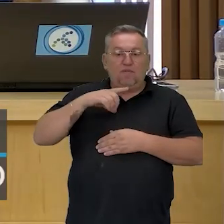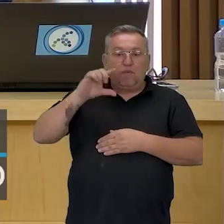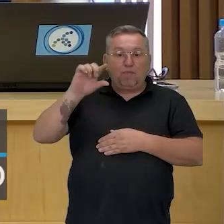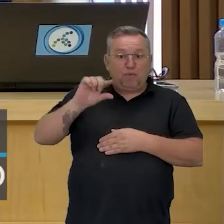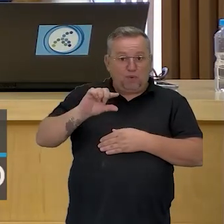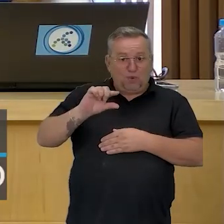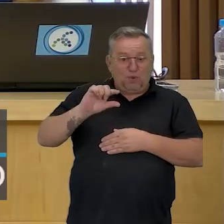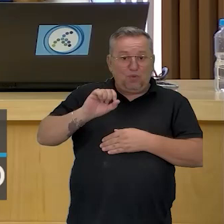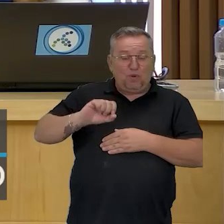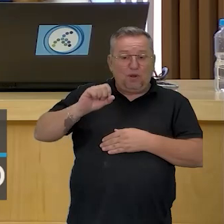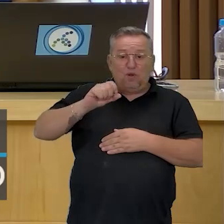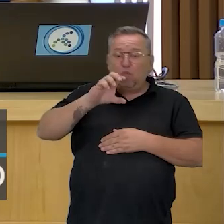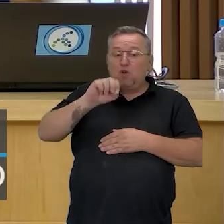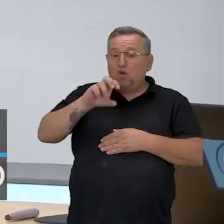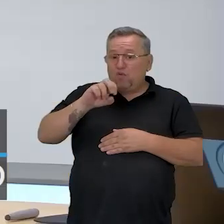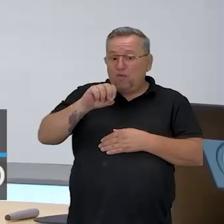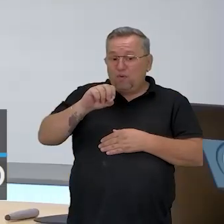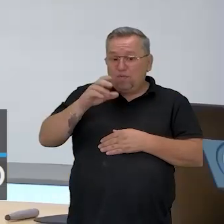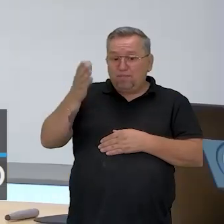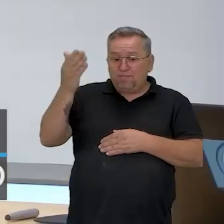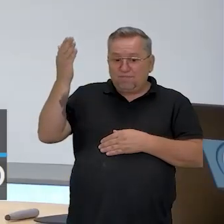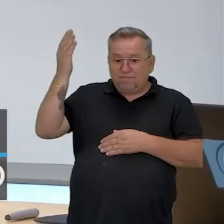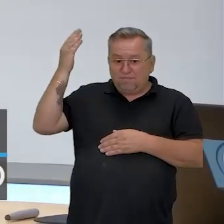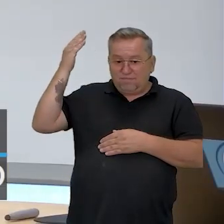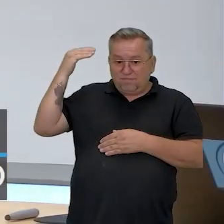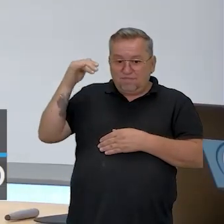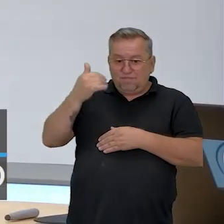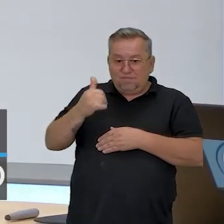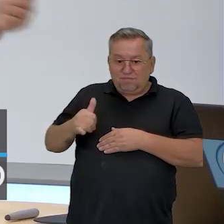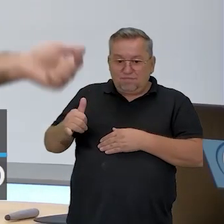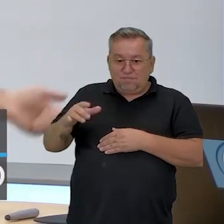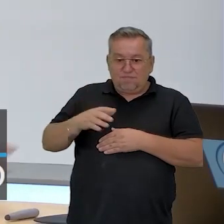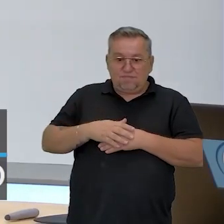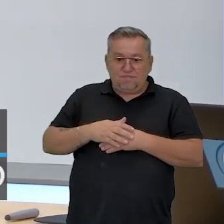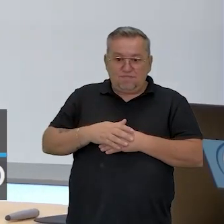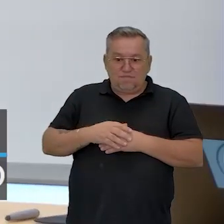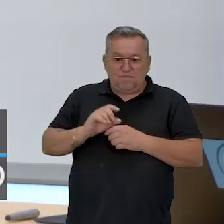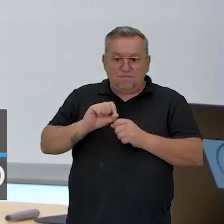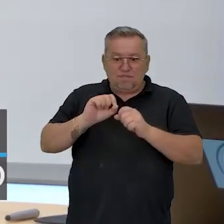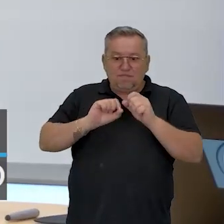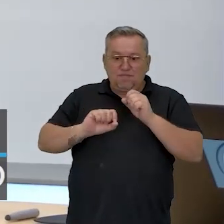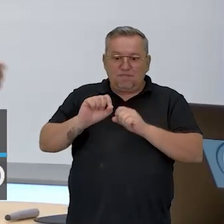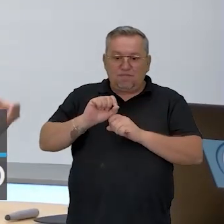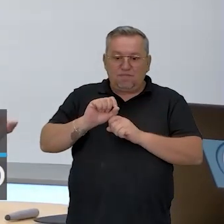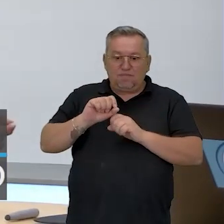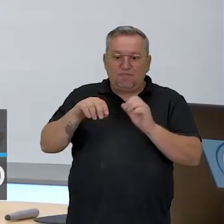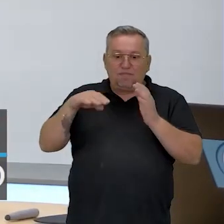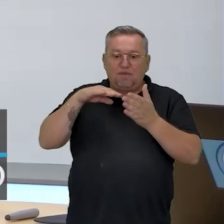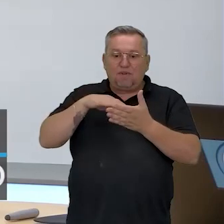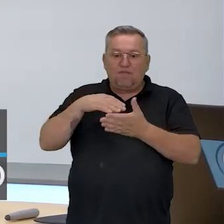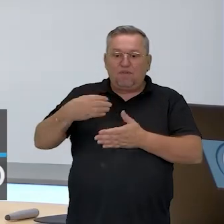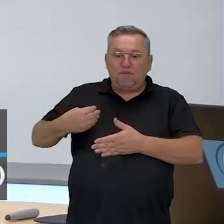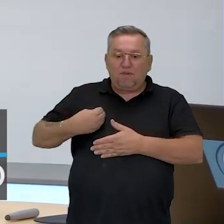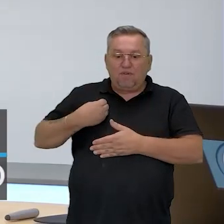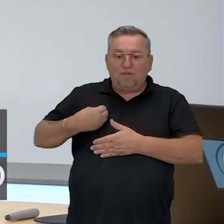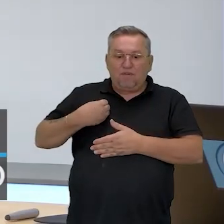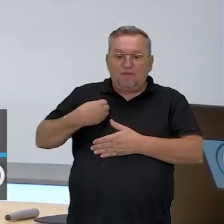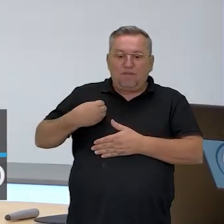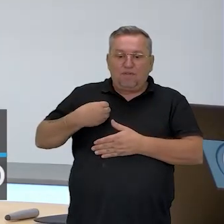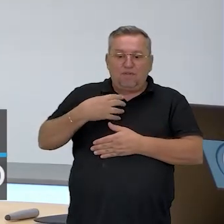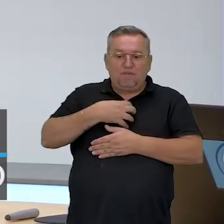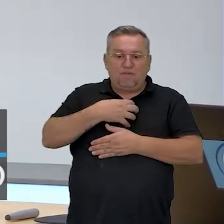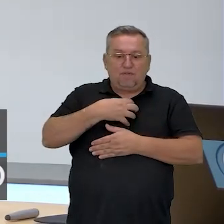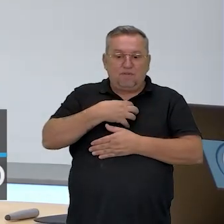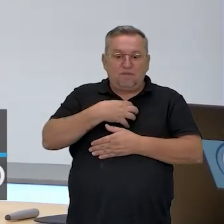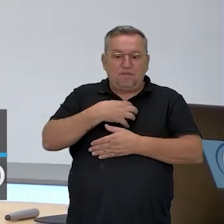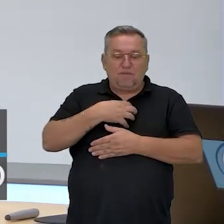pior, digamos assim, que a do meu avô, que veio da Itália e foi meeiro até o final da vida, vivendo de uma forma